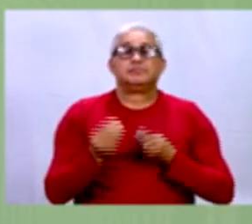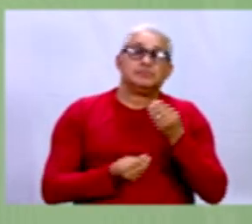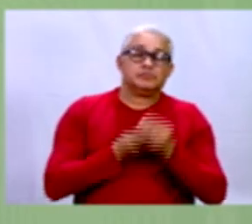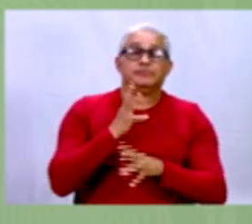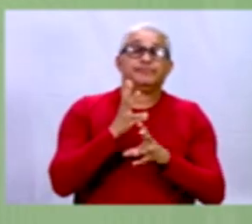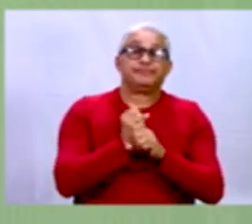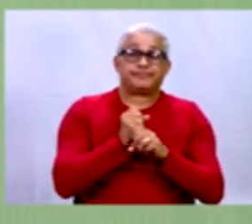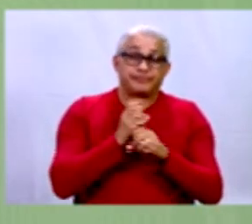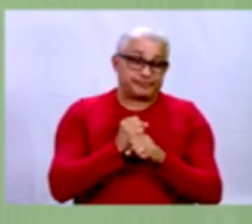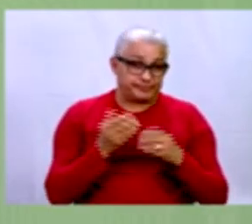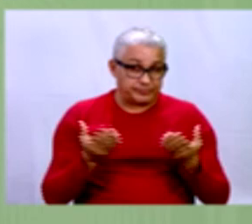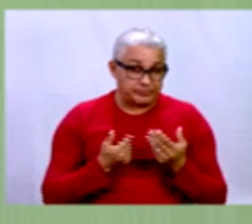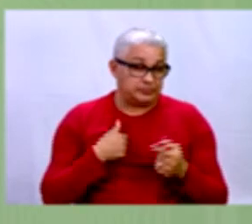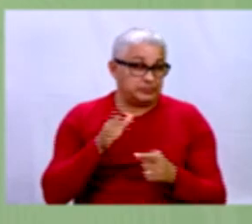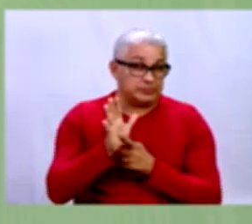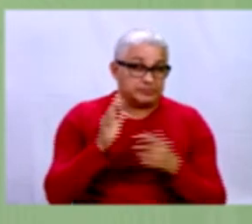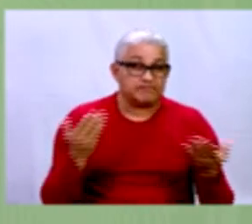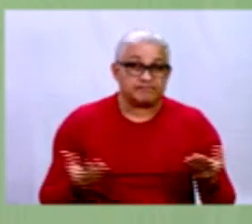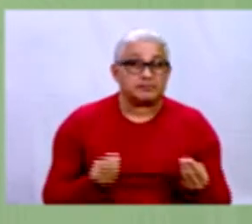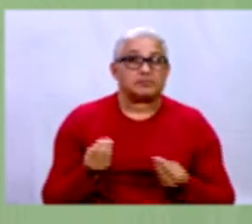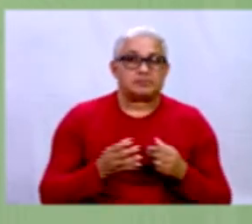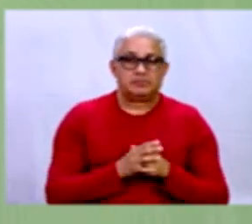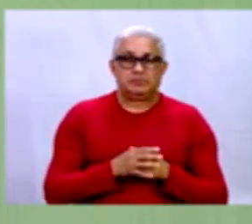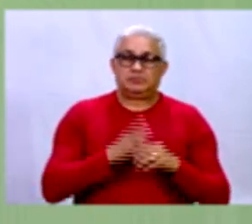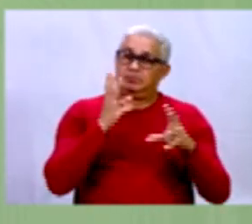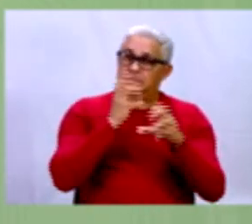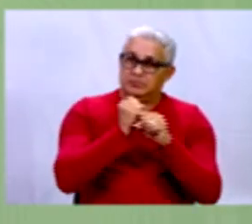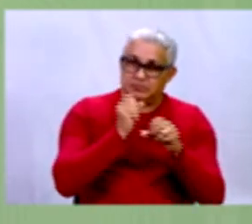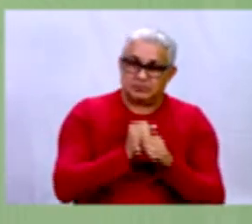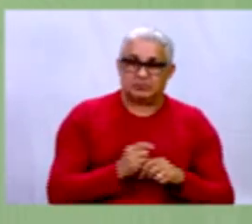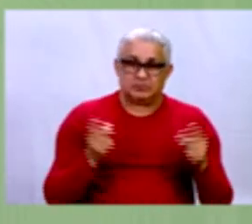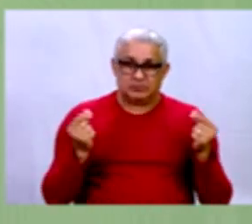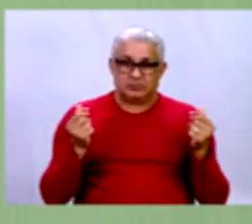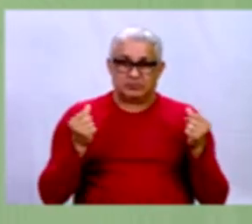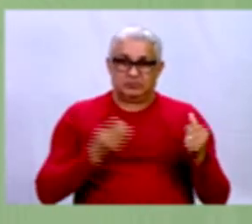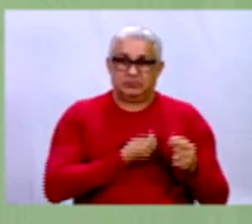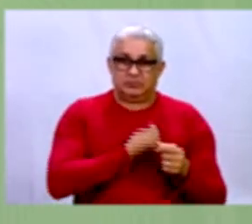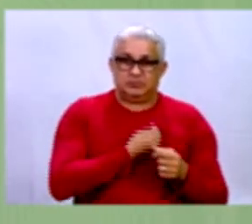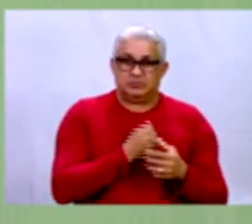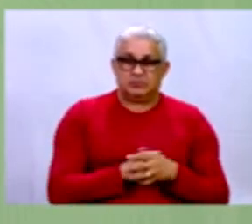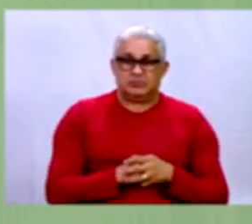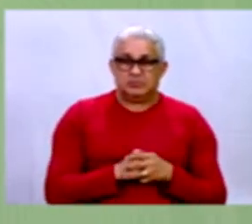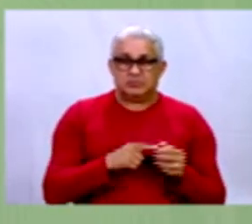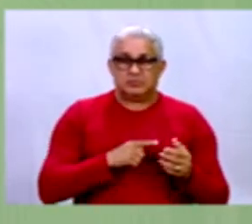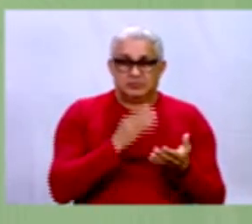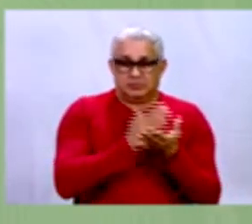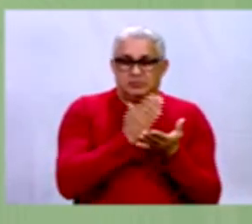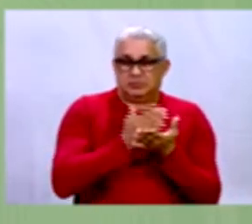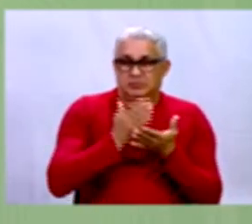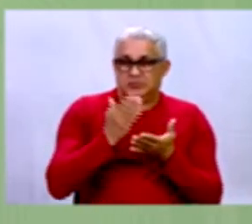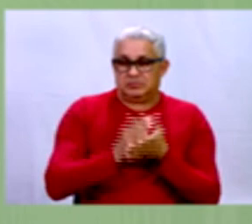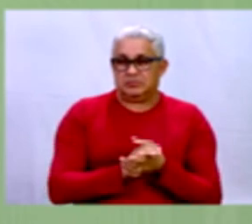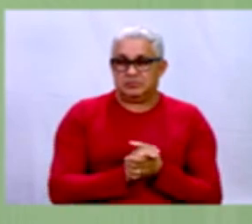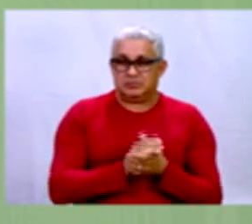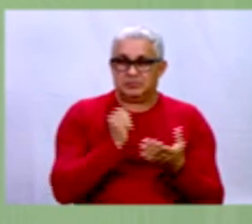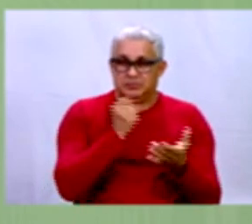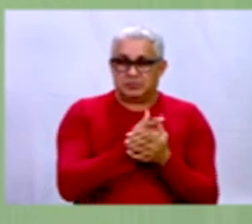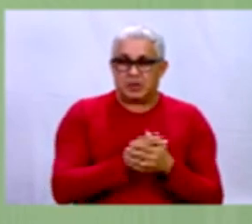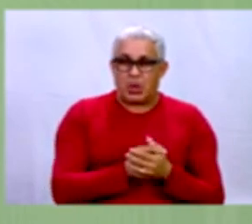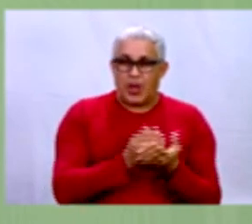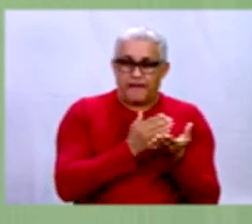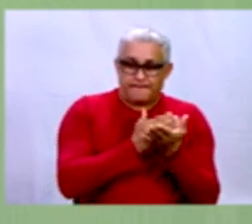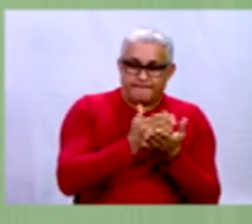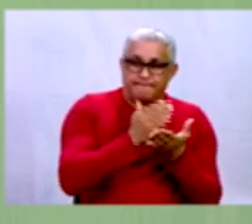esse cálculo agora que eu mostrei para vocês, gente? O cálculo do valor presente de uma série de pagamento a partir do valor